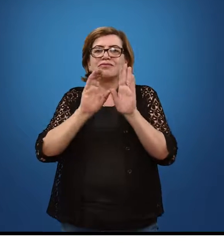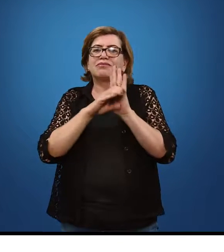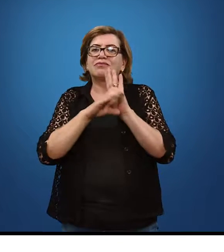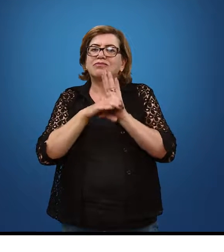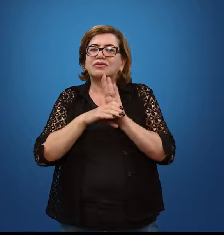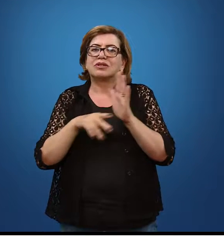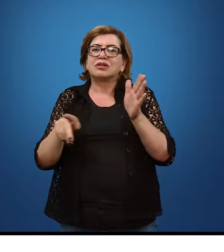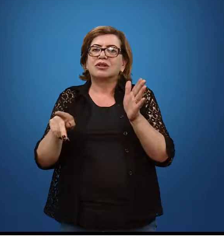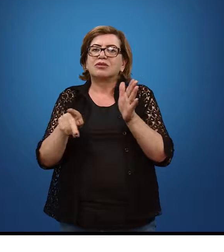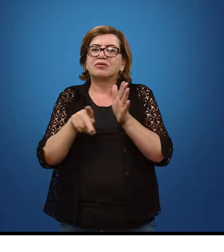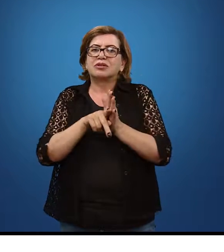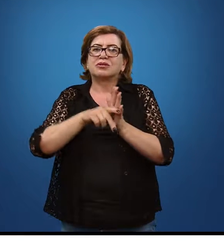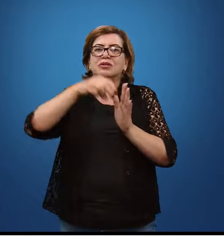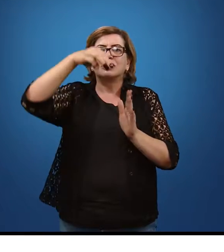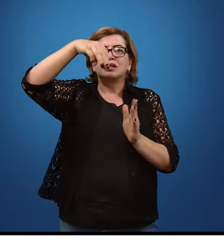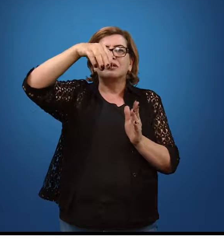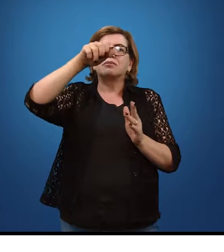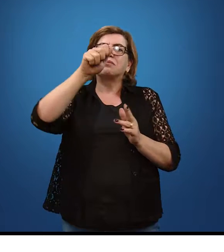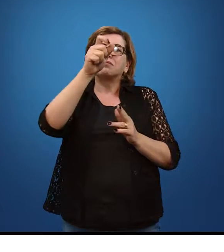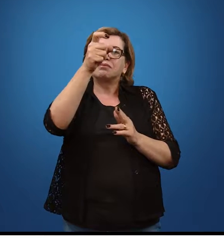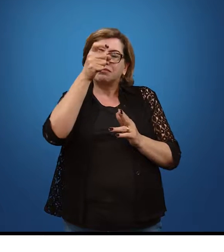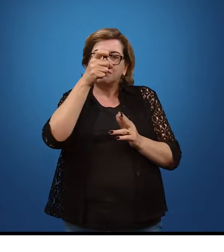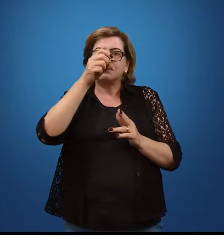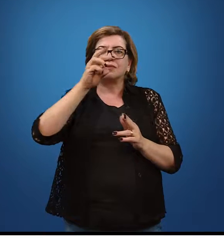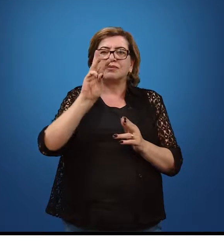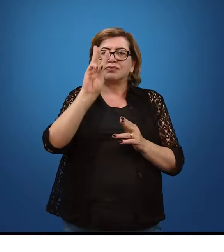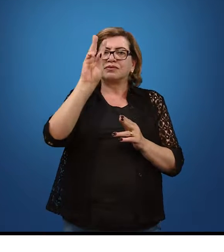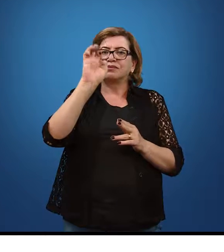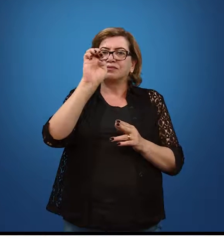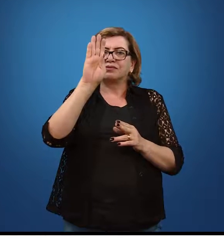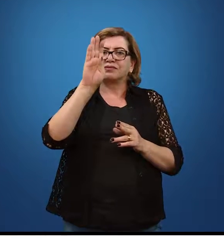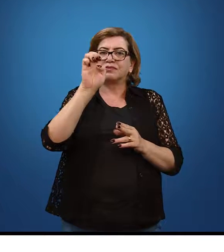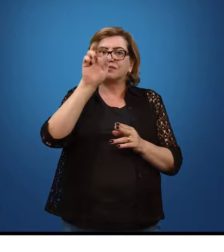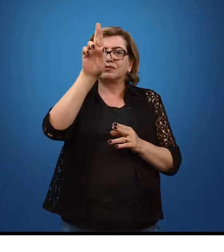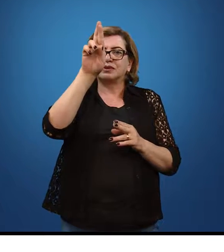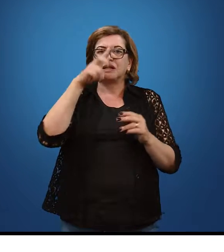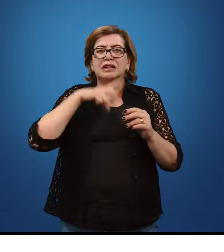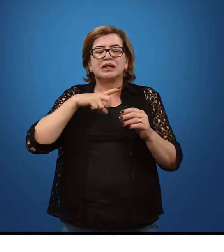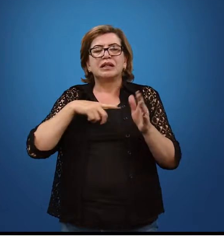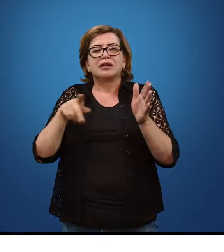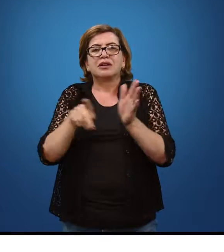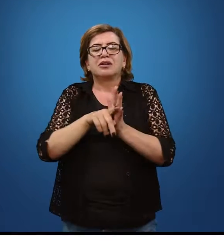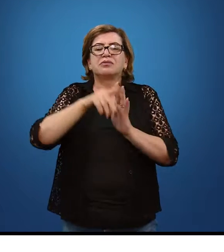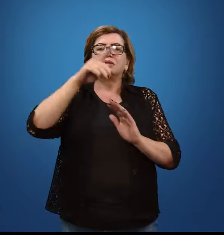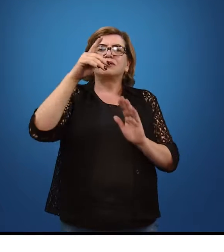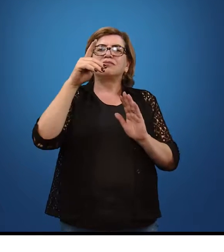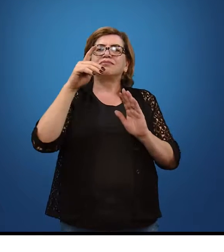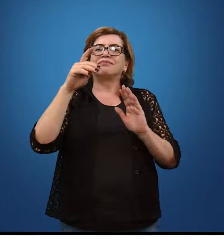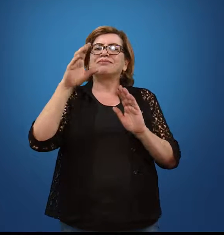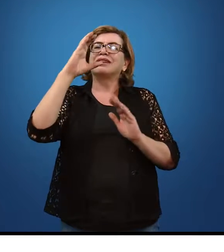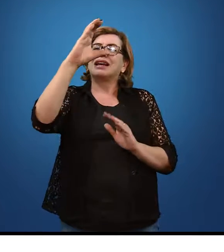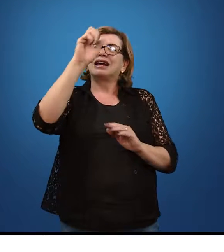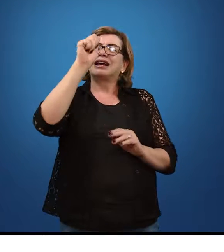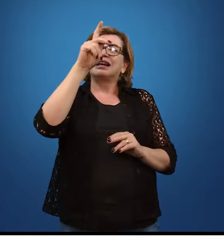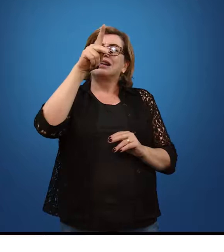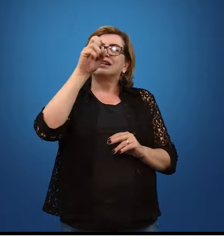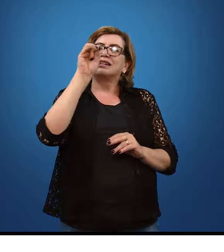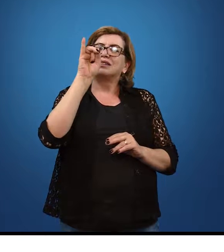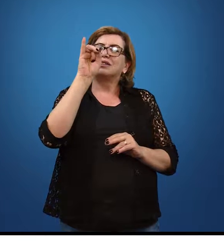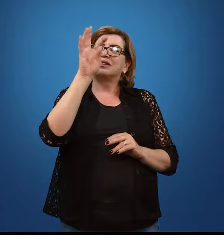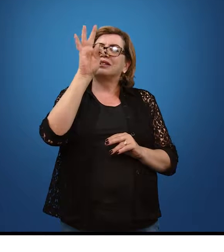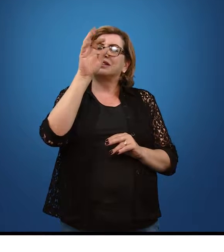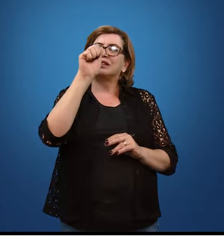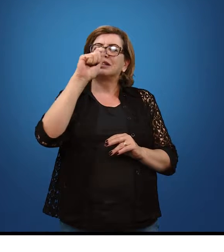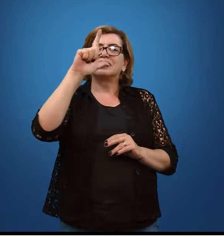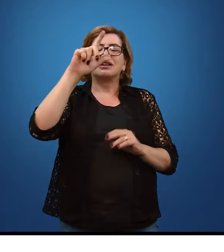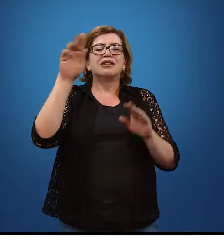conceitos aplicados por Max Weber, onde nós trabalhamos a questão do capital, onde nós trabalhamos a questão de